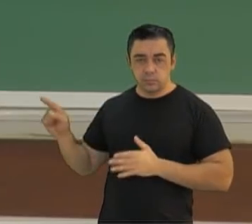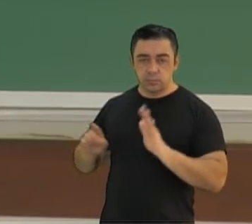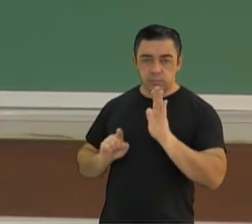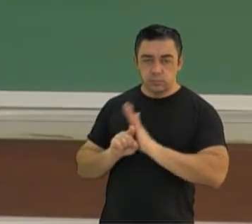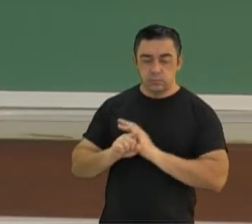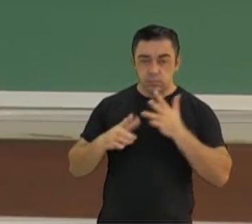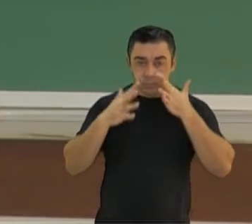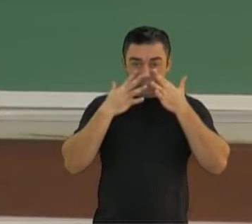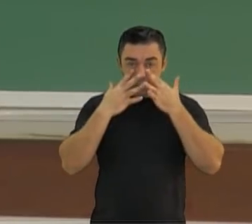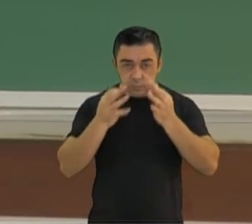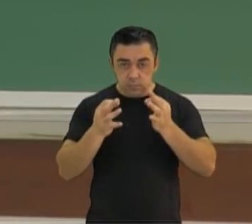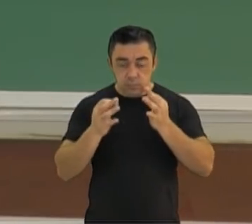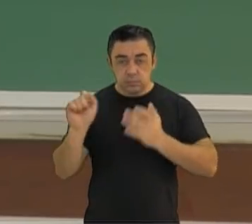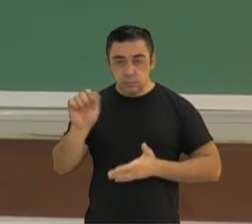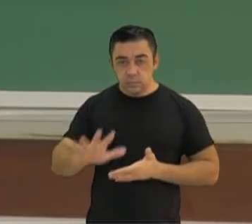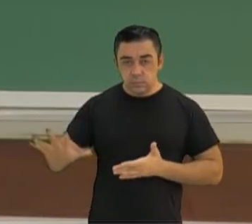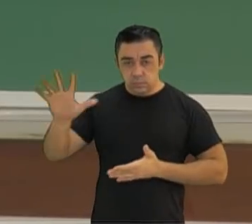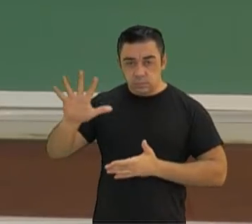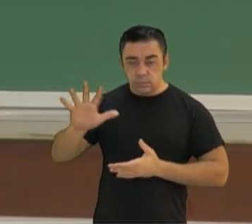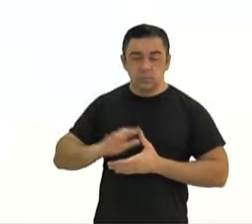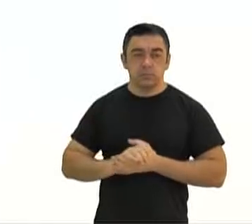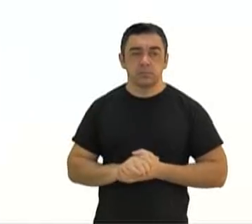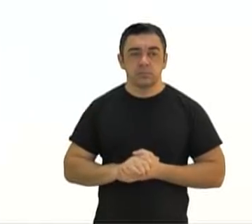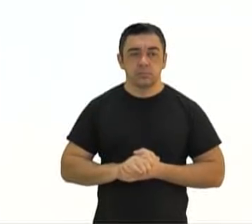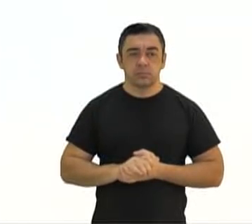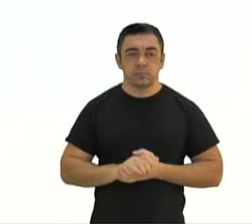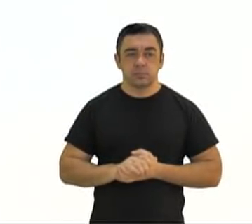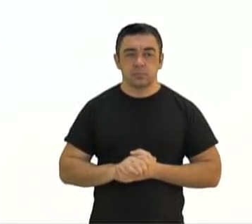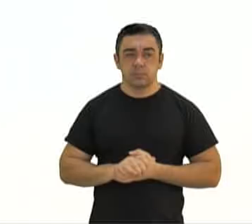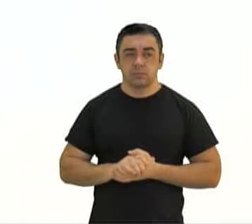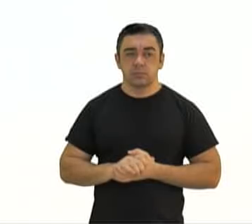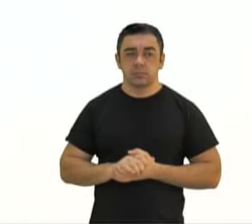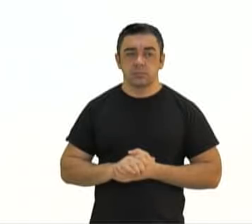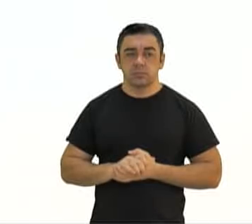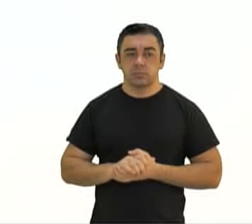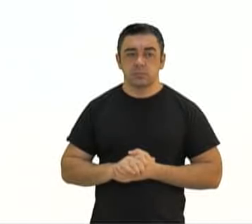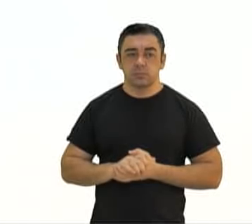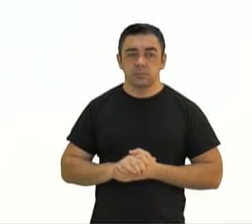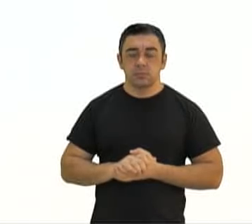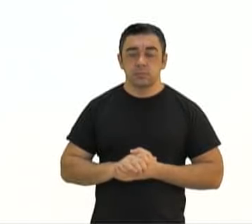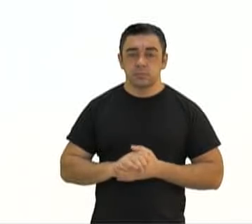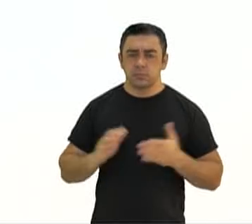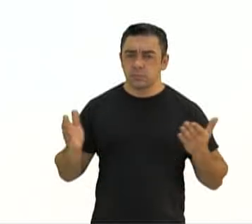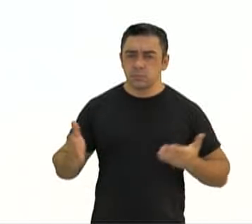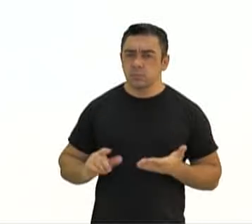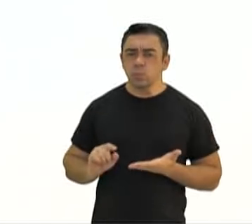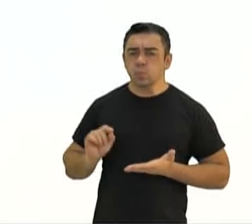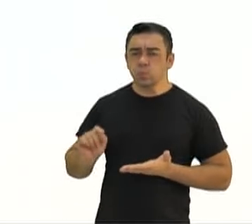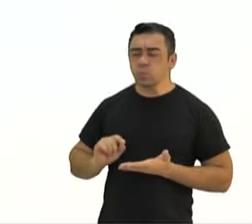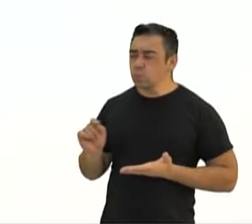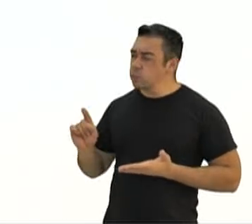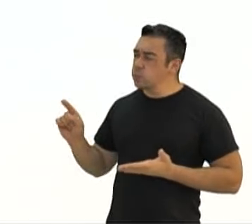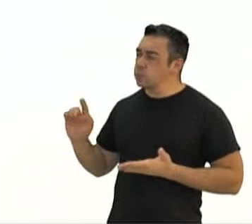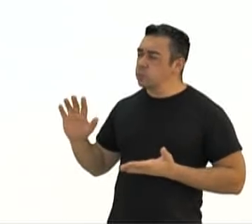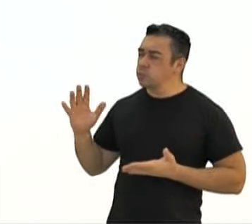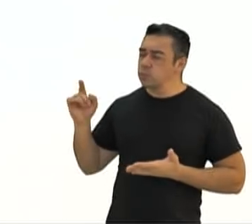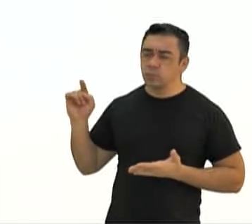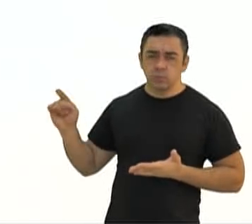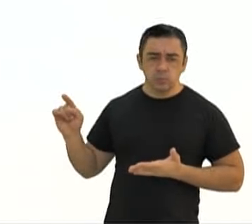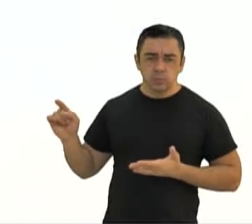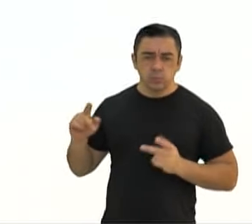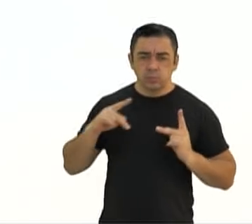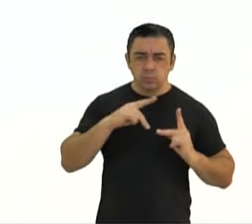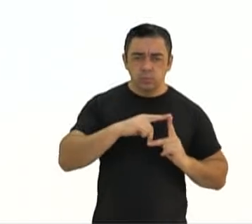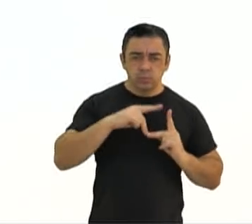Preste bastante atenção nessa imagem. Prestou atenção? Agora vamos lá. O que está acontecendo na tirinha ao